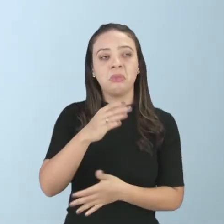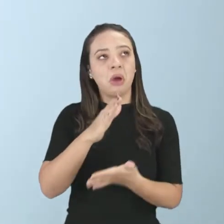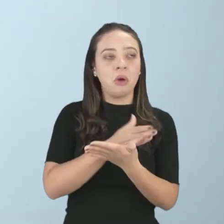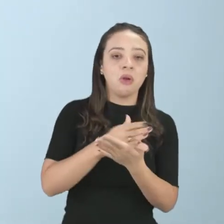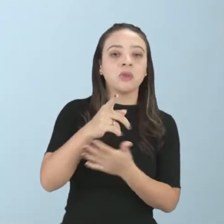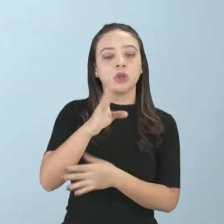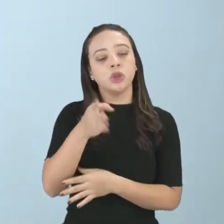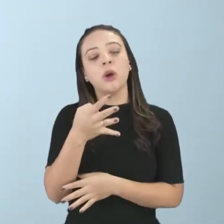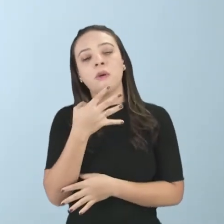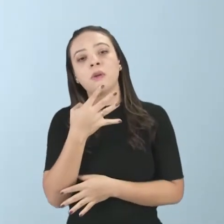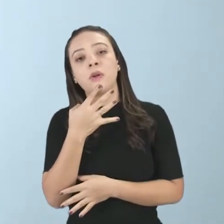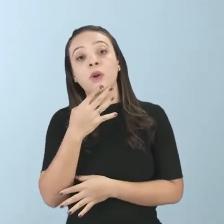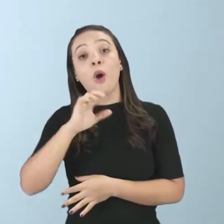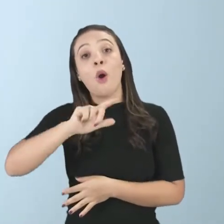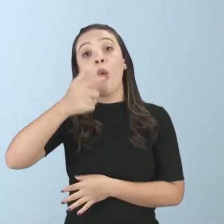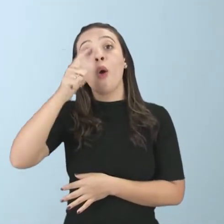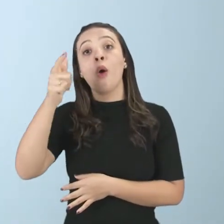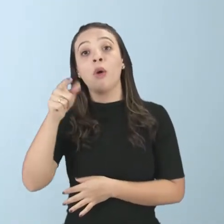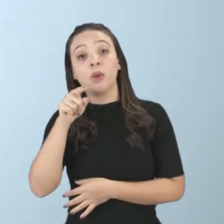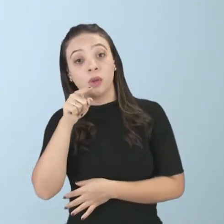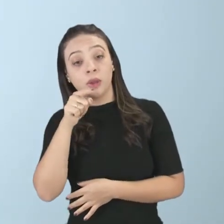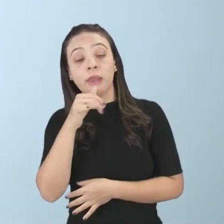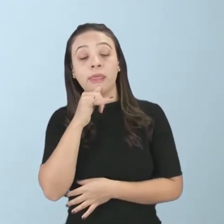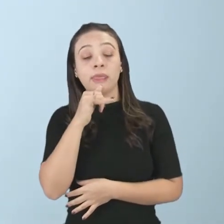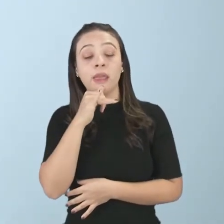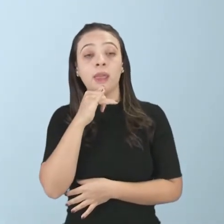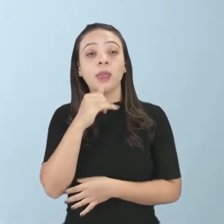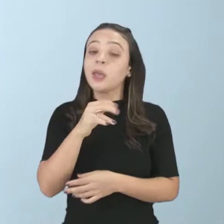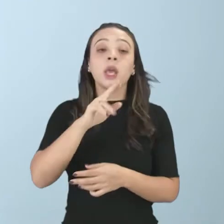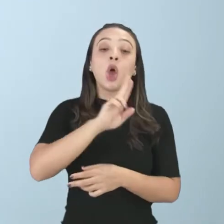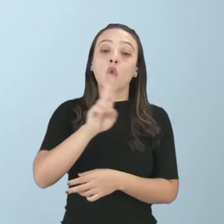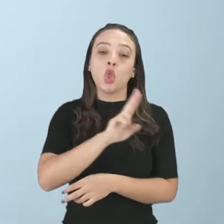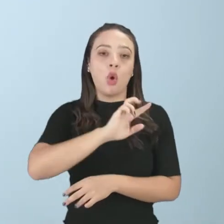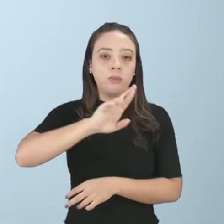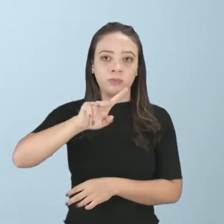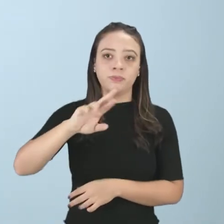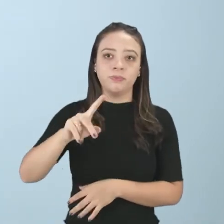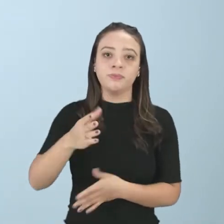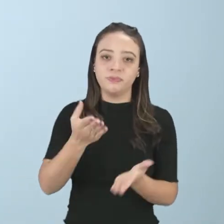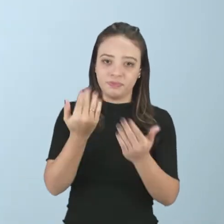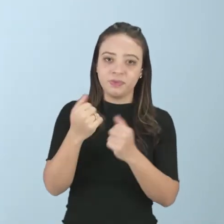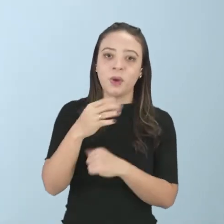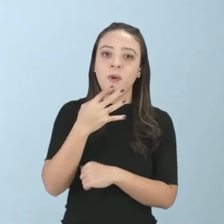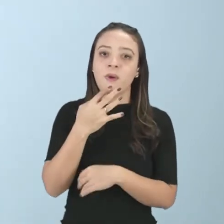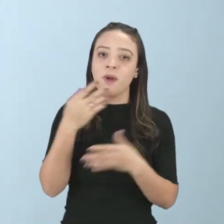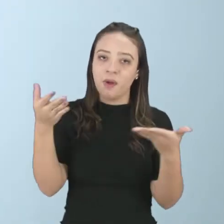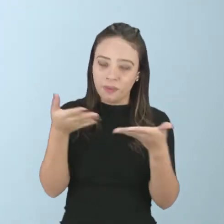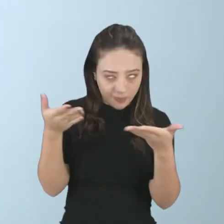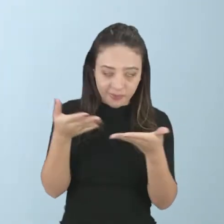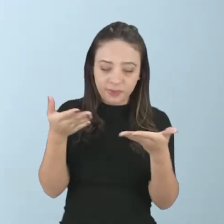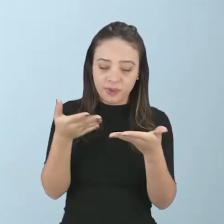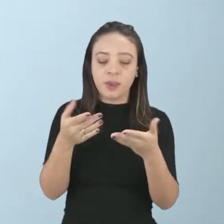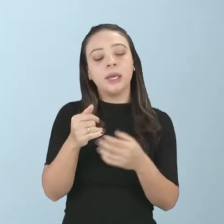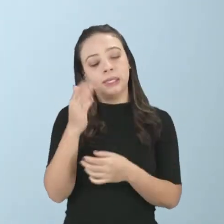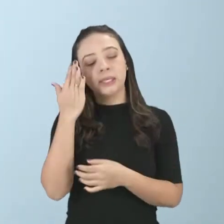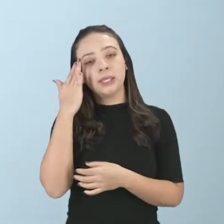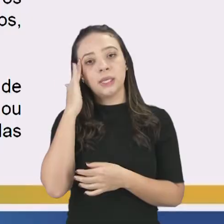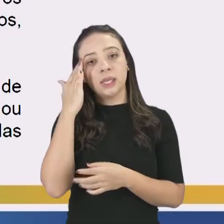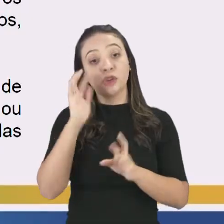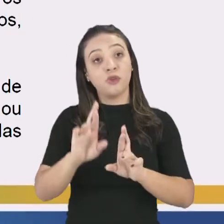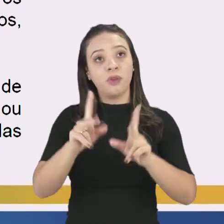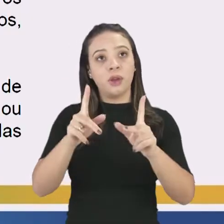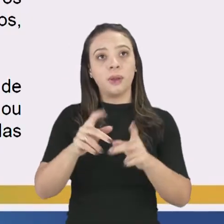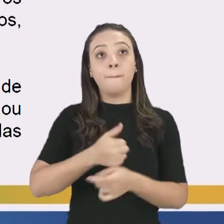ouviram falar, outros com uma nomeação diferente, mas vamos lá para a gente saber distinguir algumas